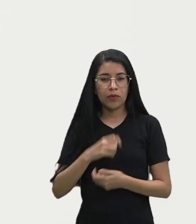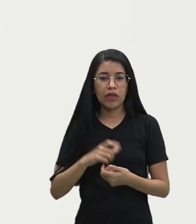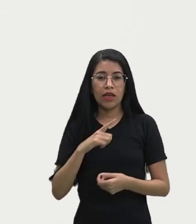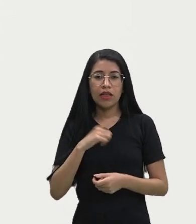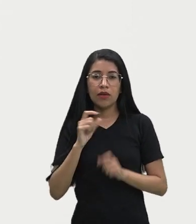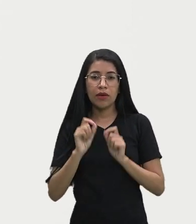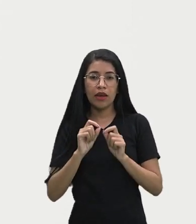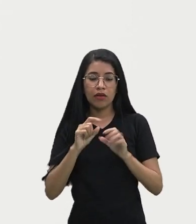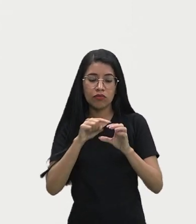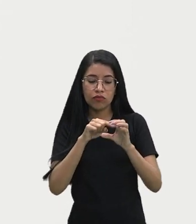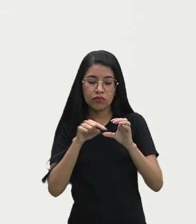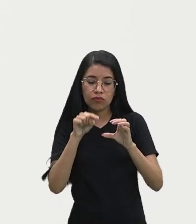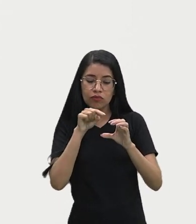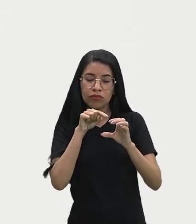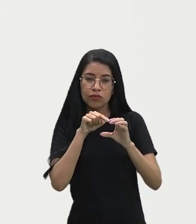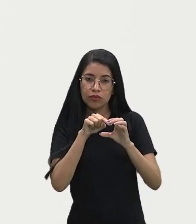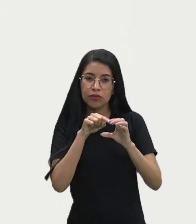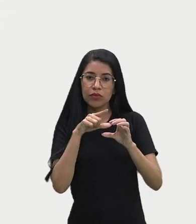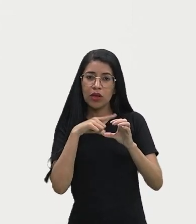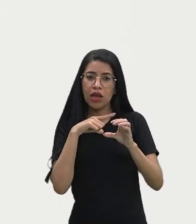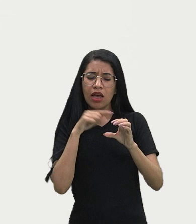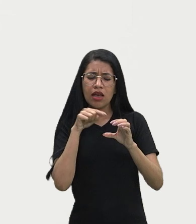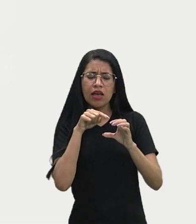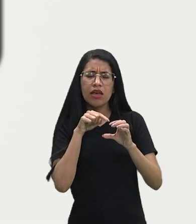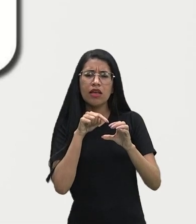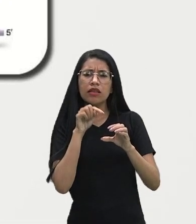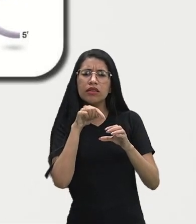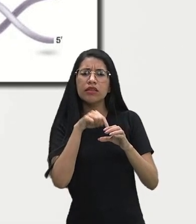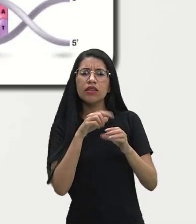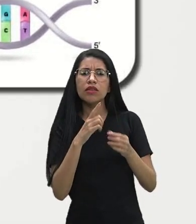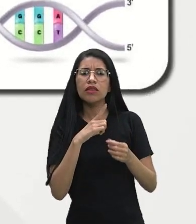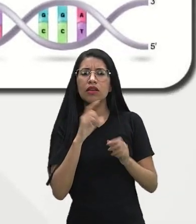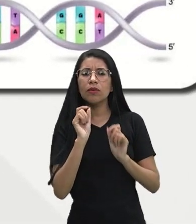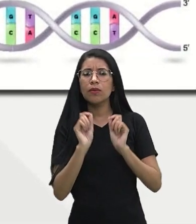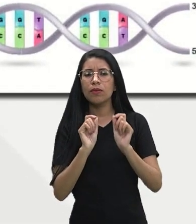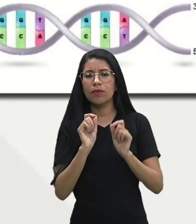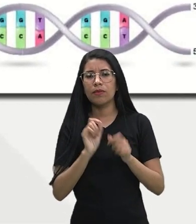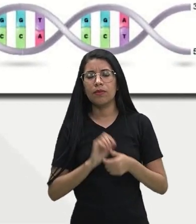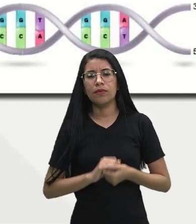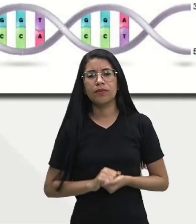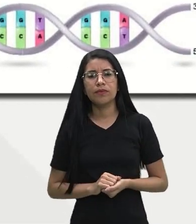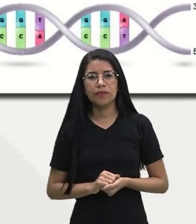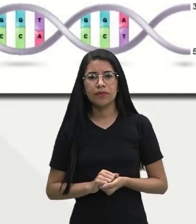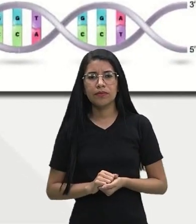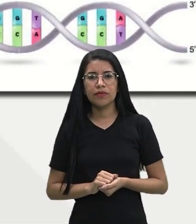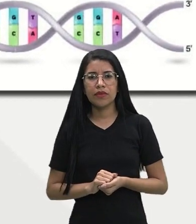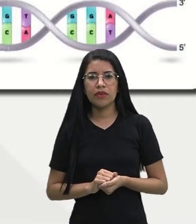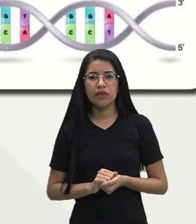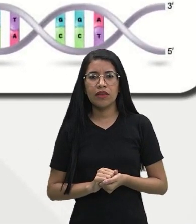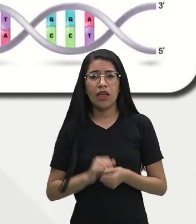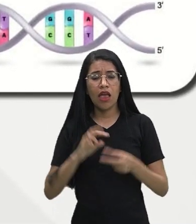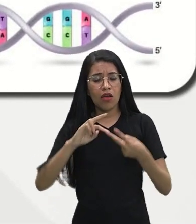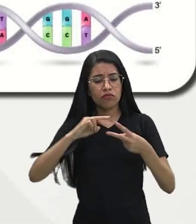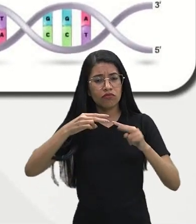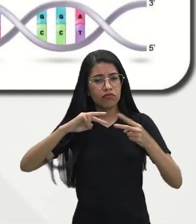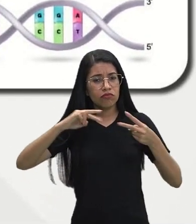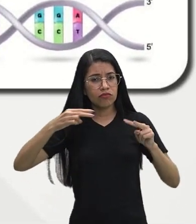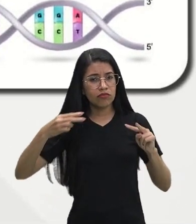temos núcleo. E o que tem dentro desse núcleo, gente? O que tem dentro desse núcleo é o material